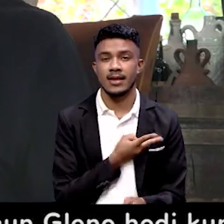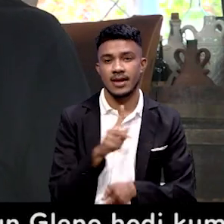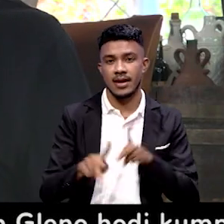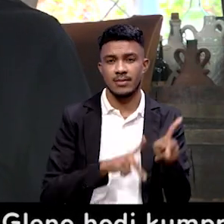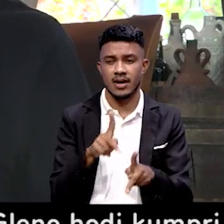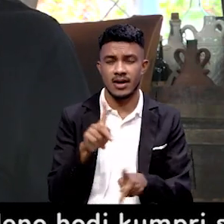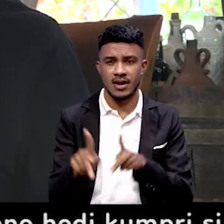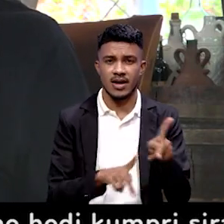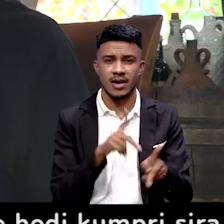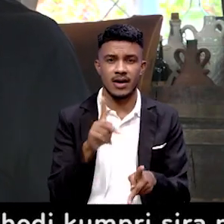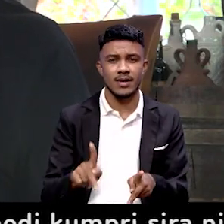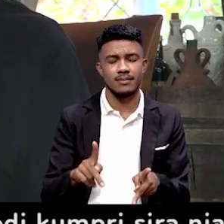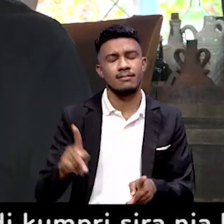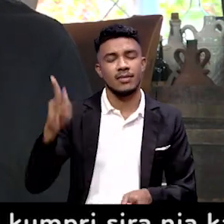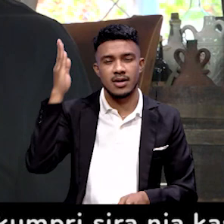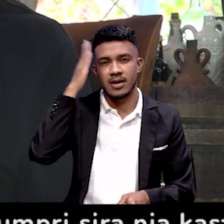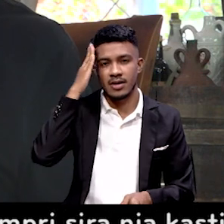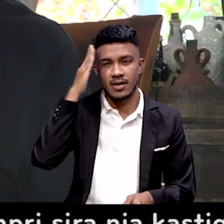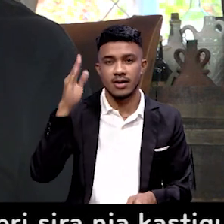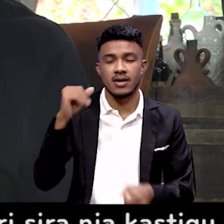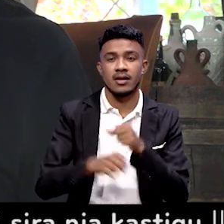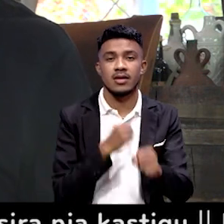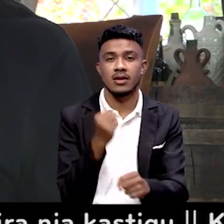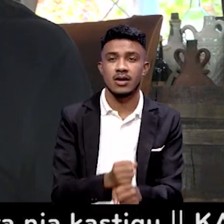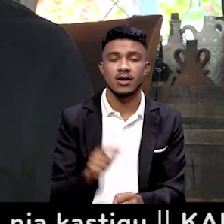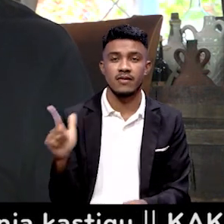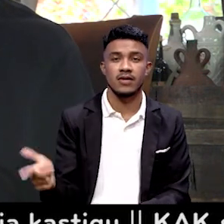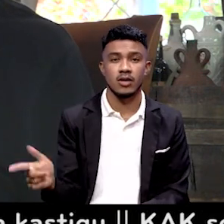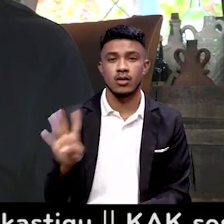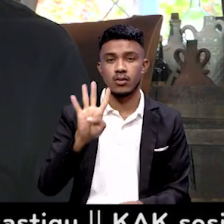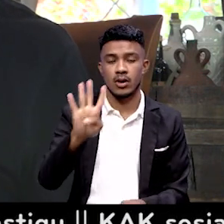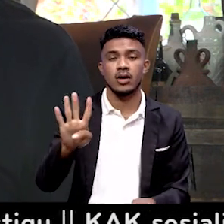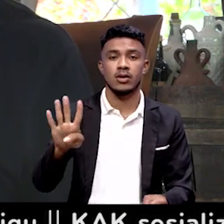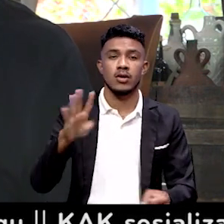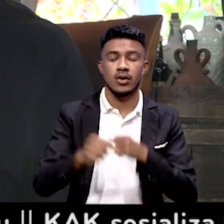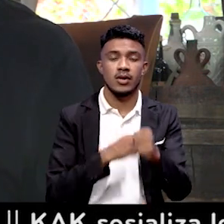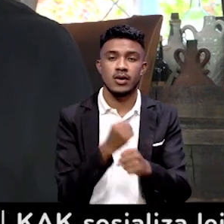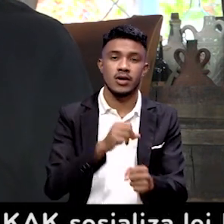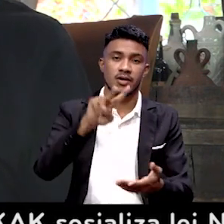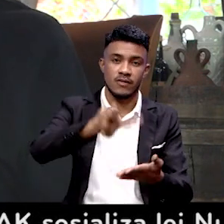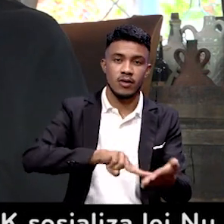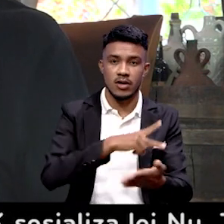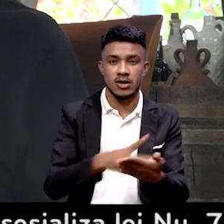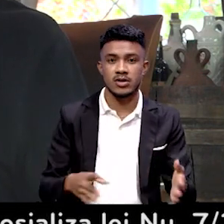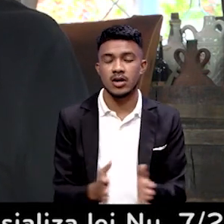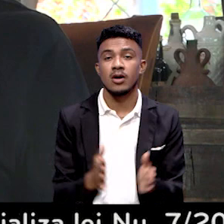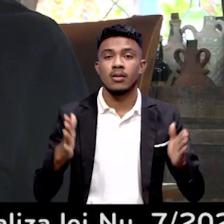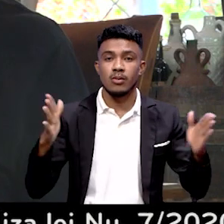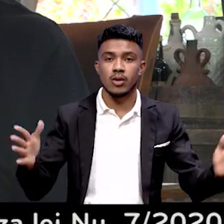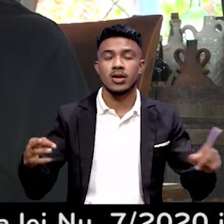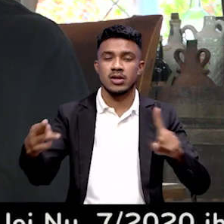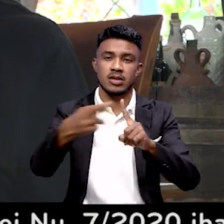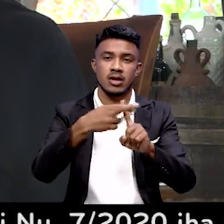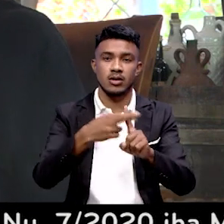povo traumatizado. 24 anos de violência, violência boa Santa Cruz,